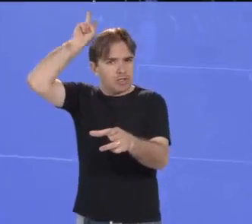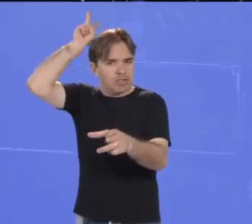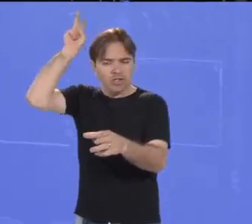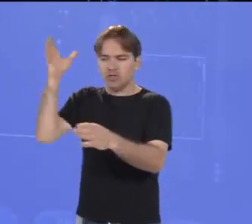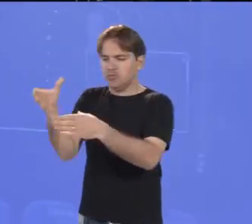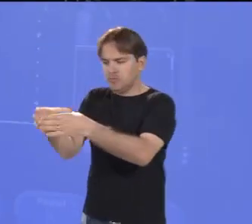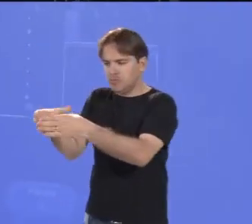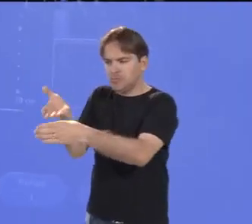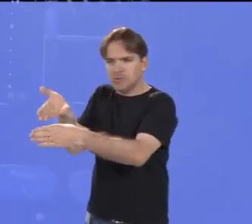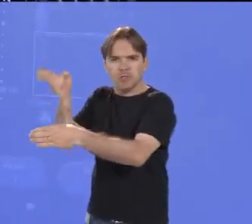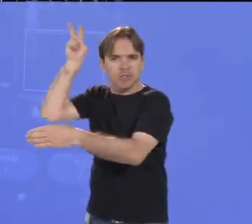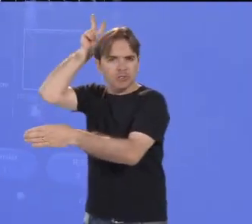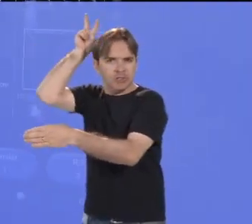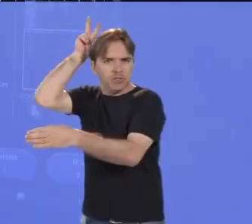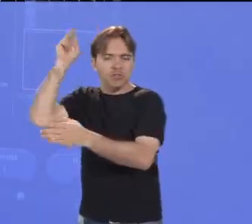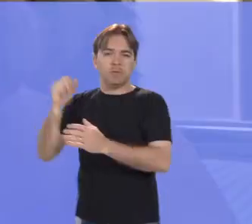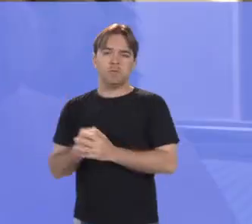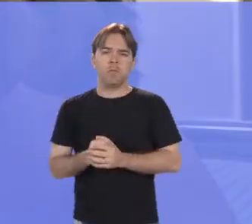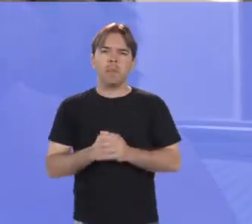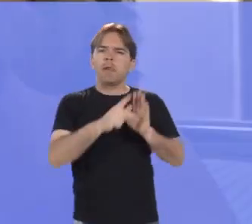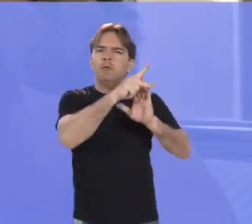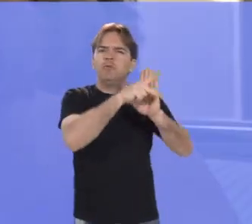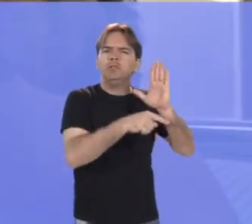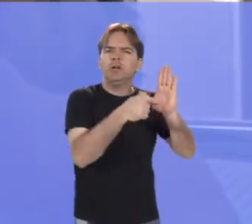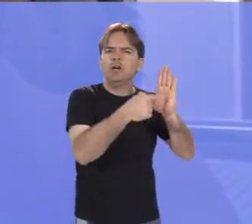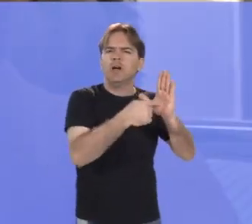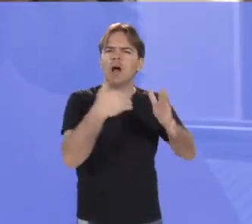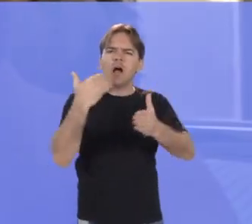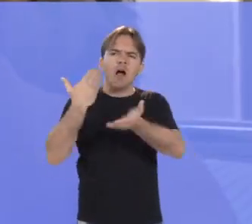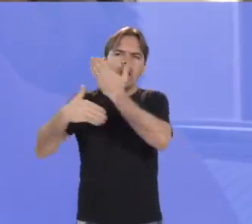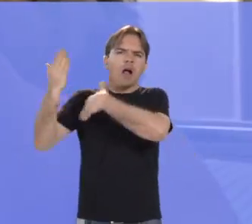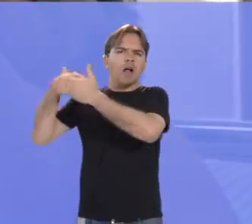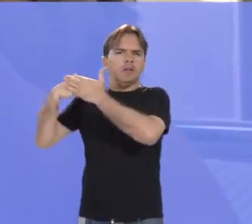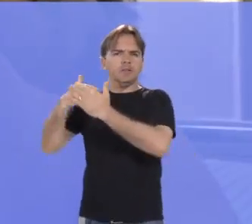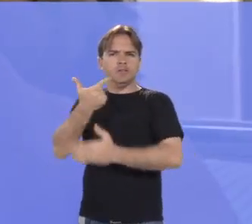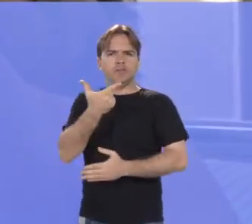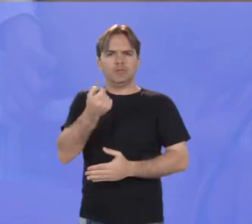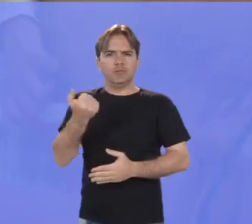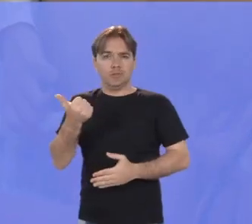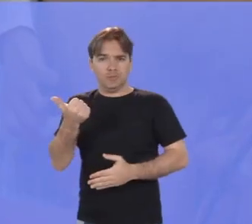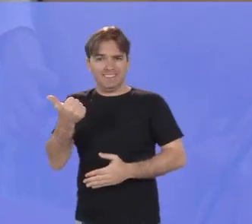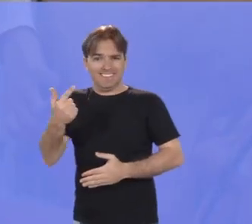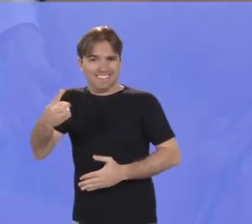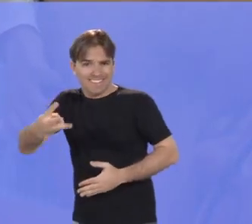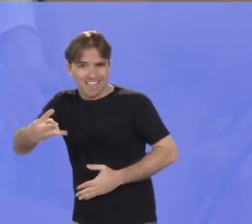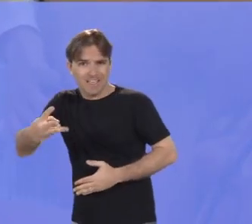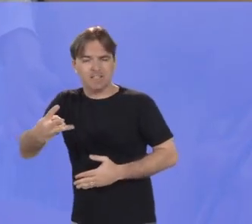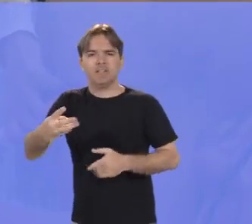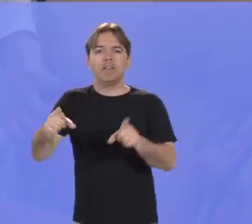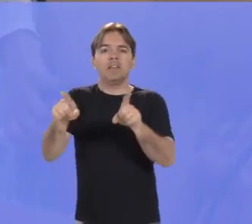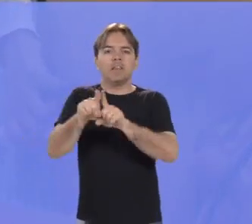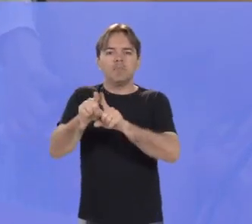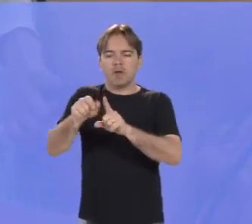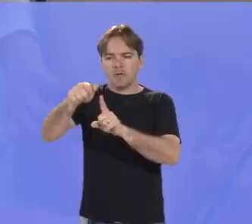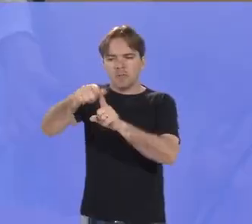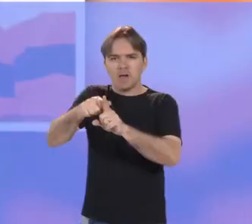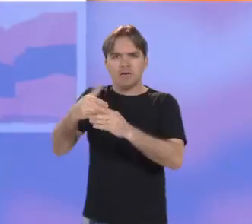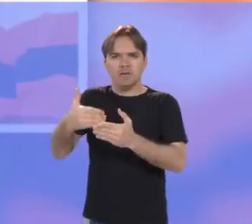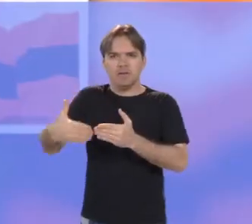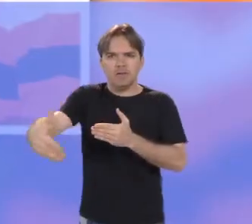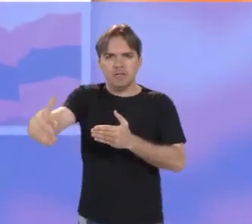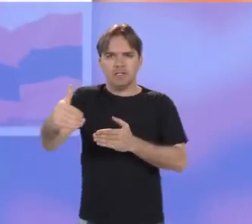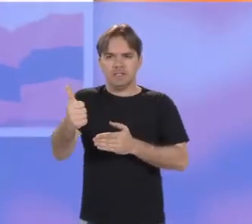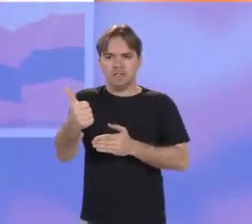planejamento, como eu falei, desde 2013, mas depois nós fizemos, em setembro de 2016, um projeto